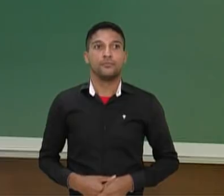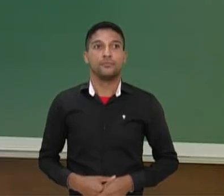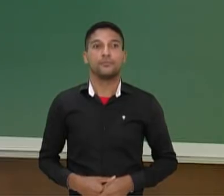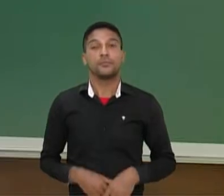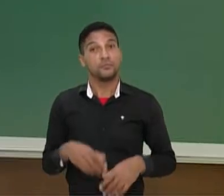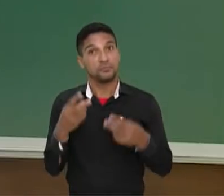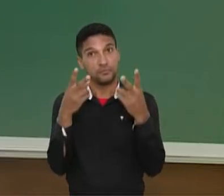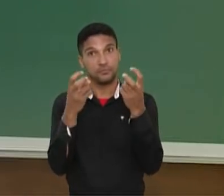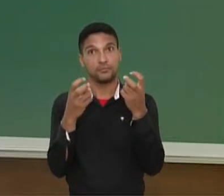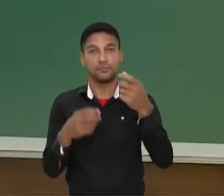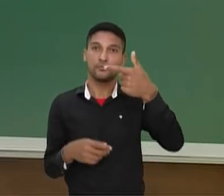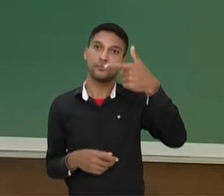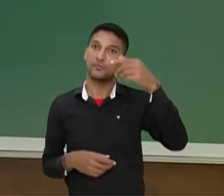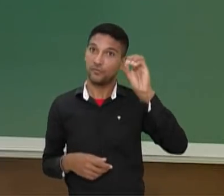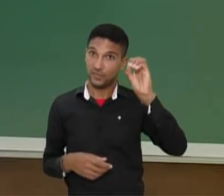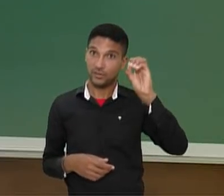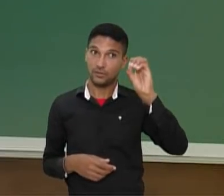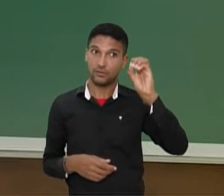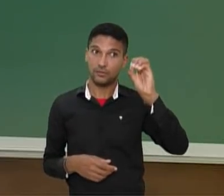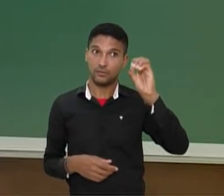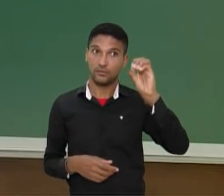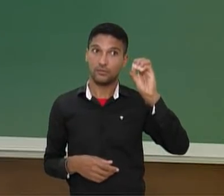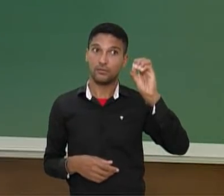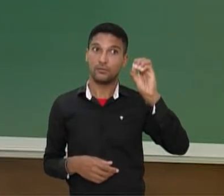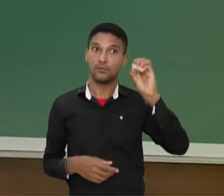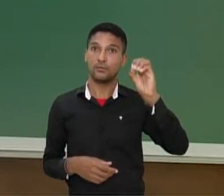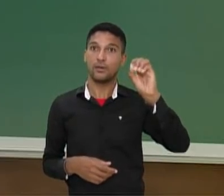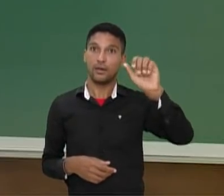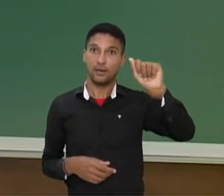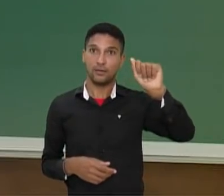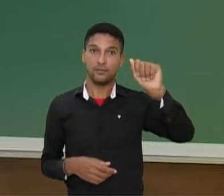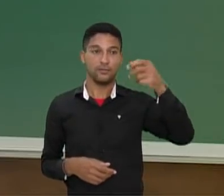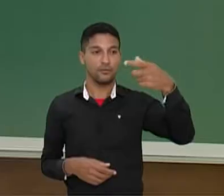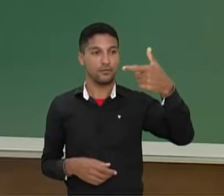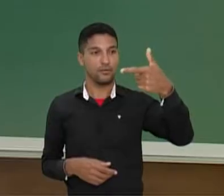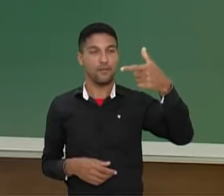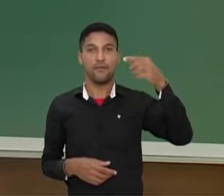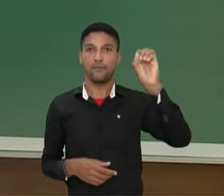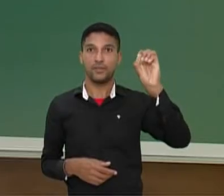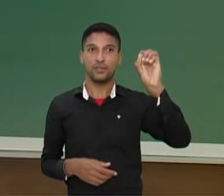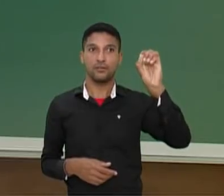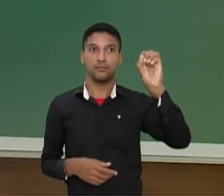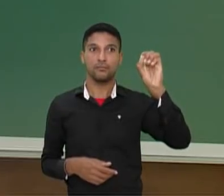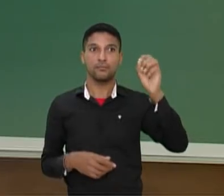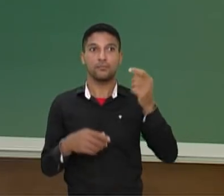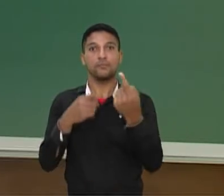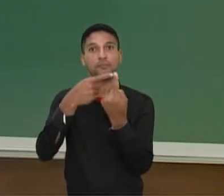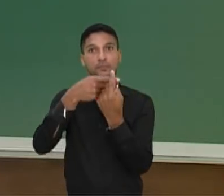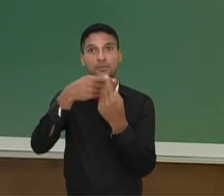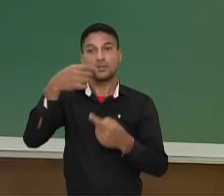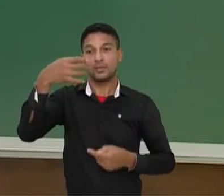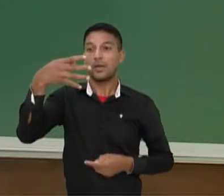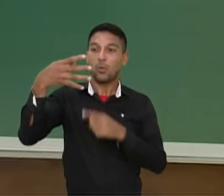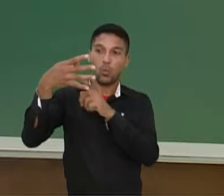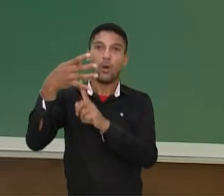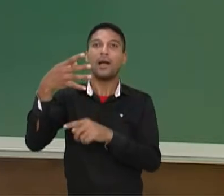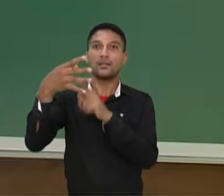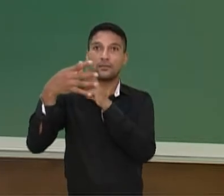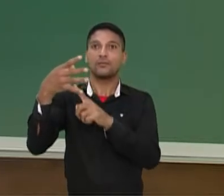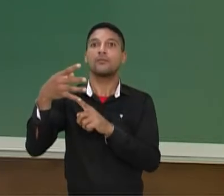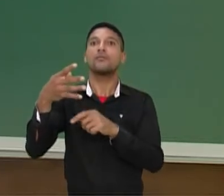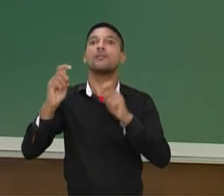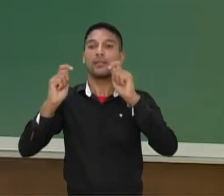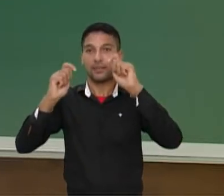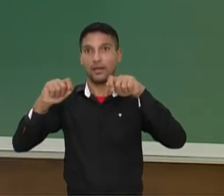tanto 20 como 4 são múltiplos de 4. Então, eu consigo dividir. O 4, ele é denominador